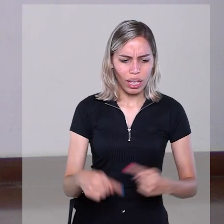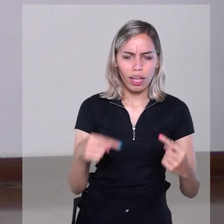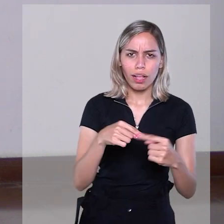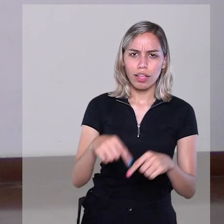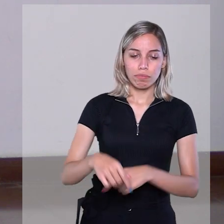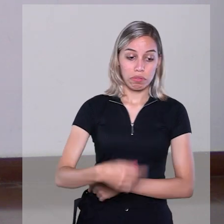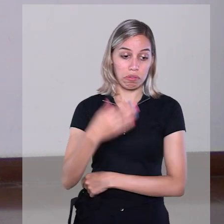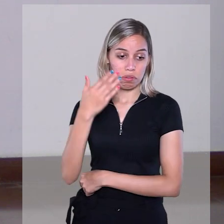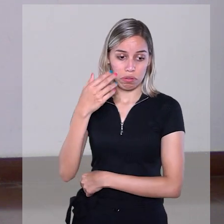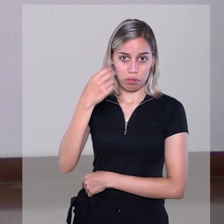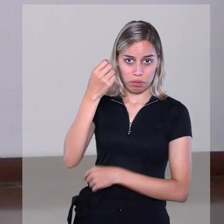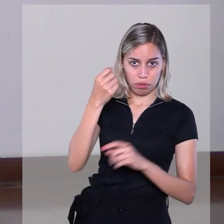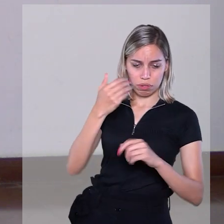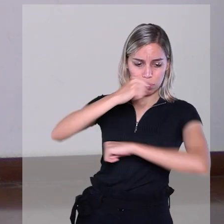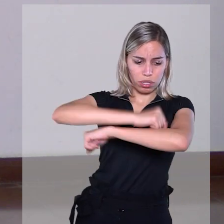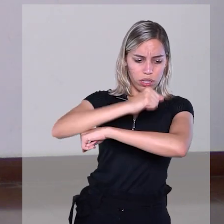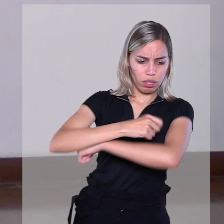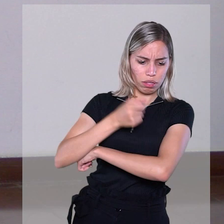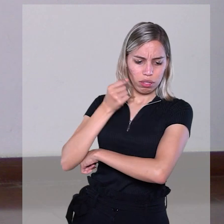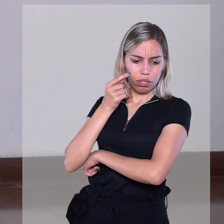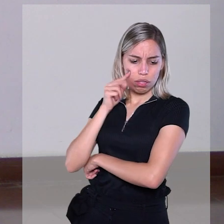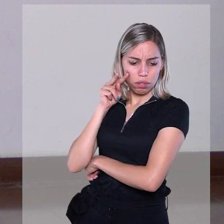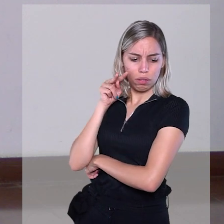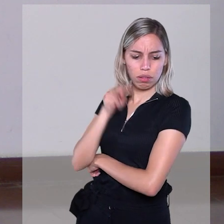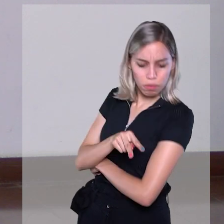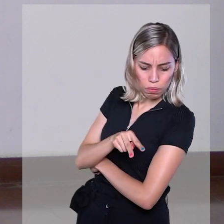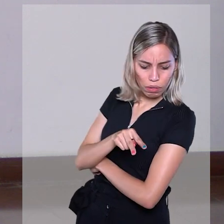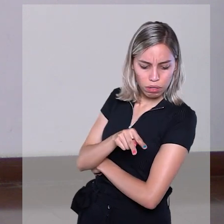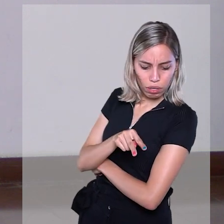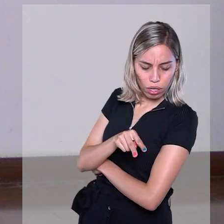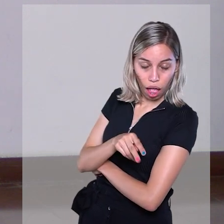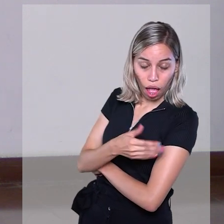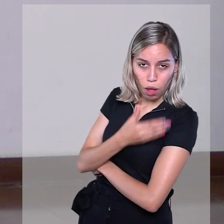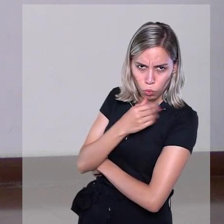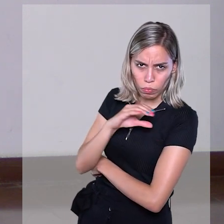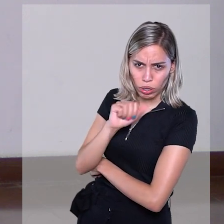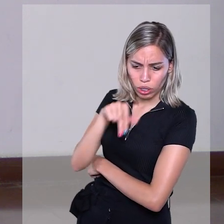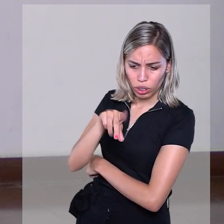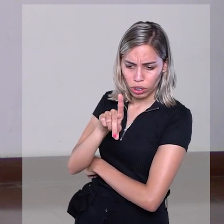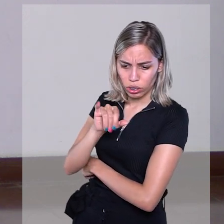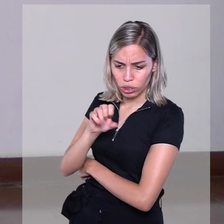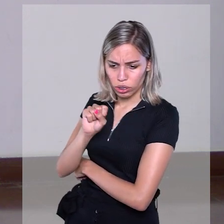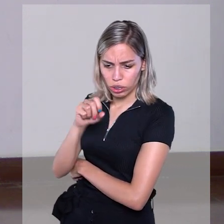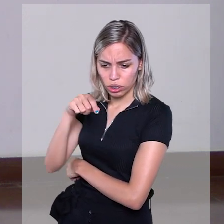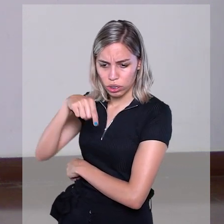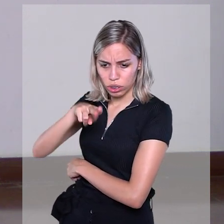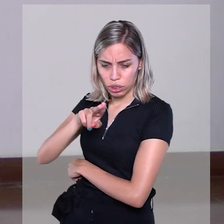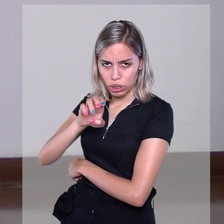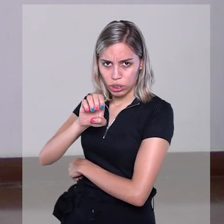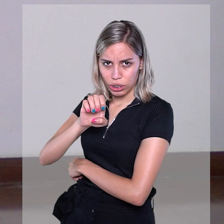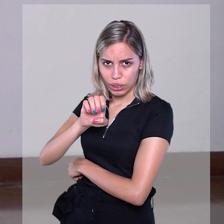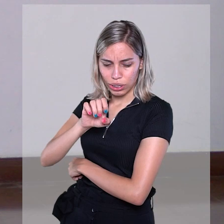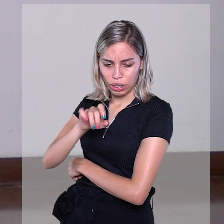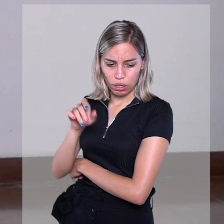janela, escreveu Kandinsky, seus barulhos são atenuados, seus movimentos são fantasmagóricos, e a própria rua, por